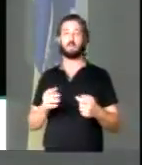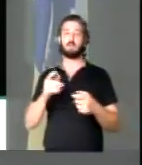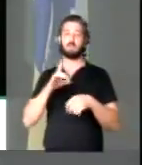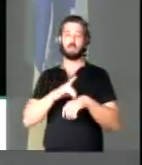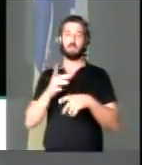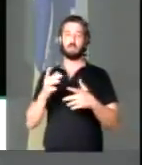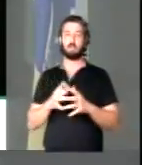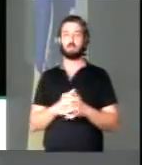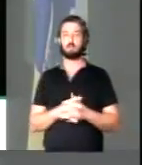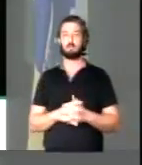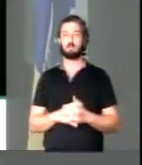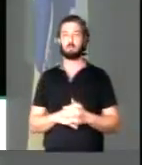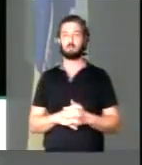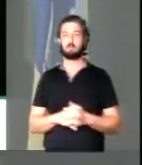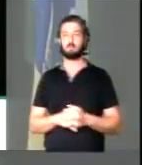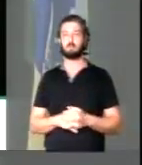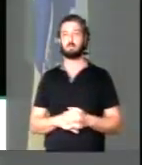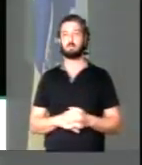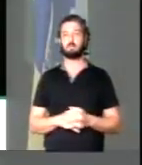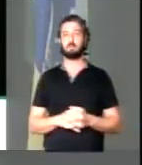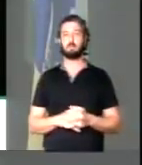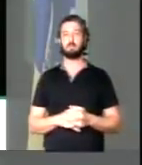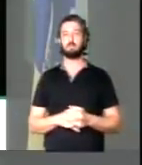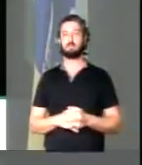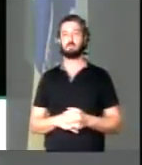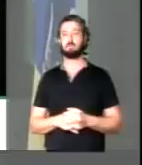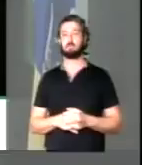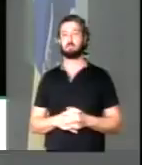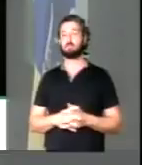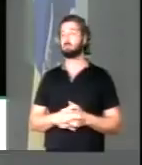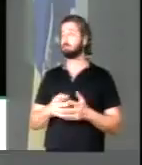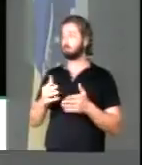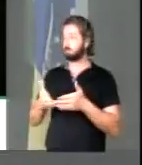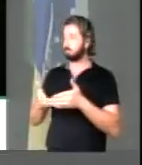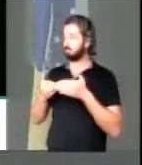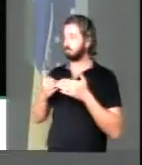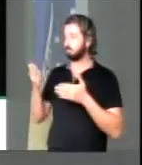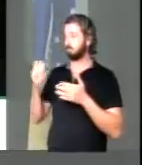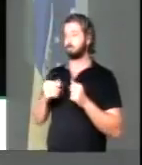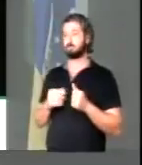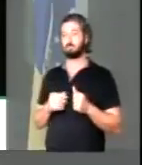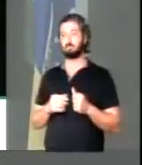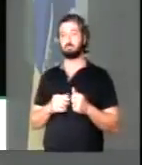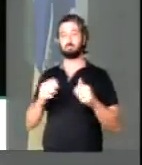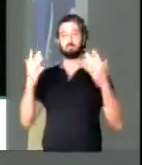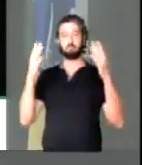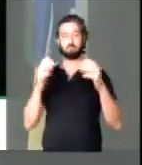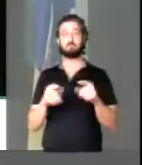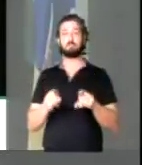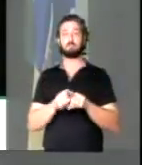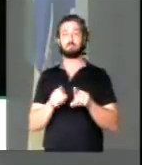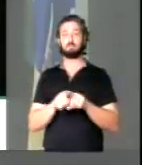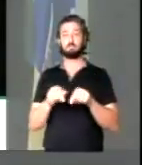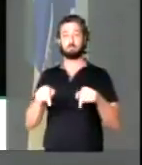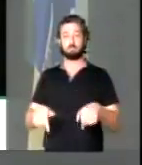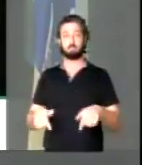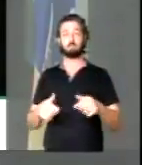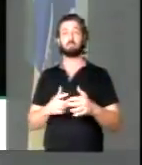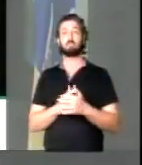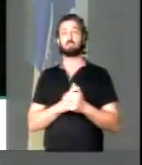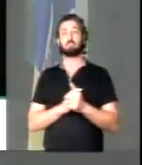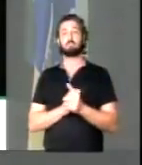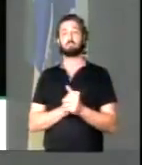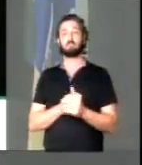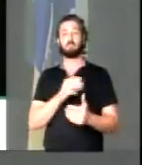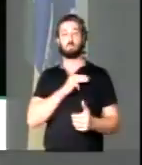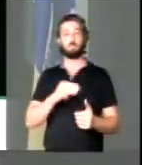e importar a carne brasileira. Gostaria de parabenizar também aqui nesse momento o